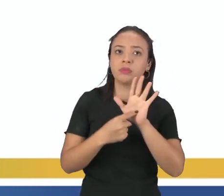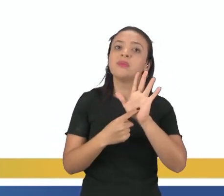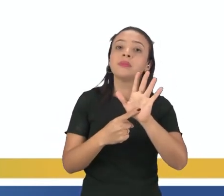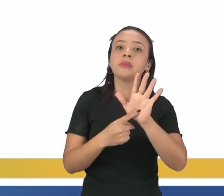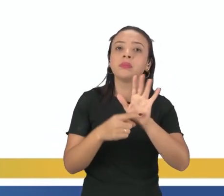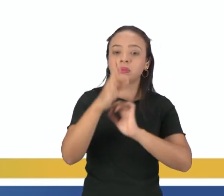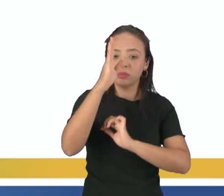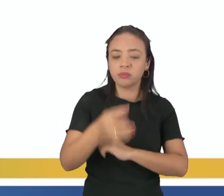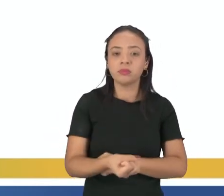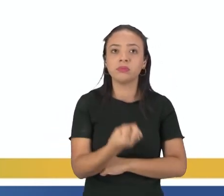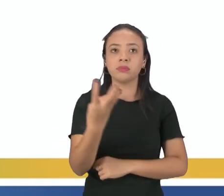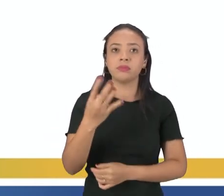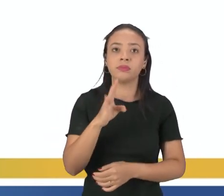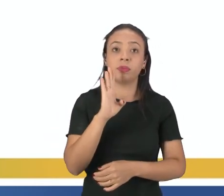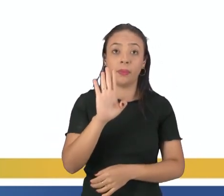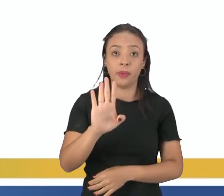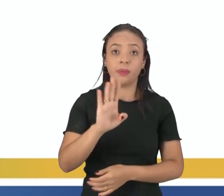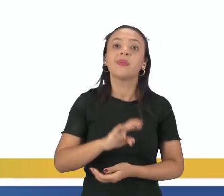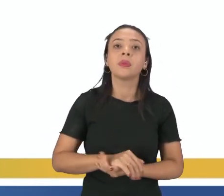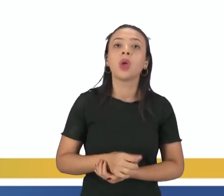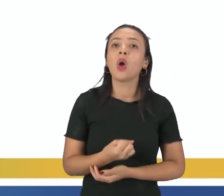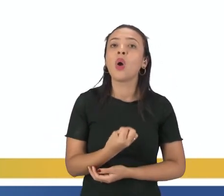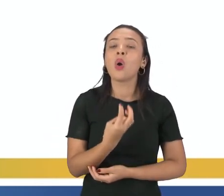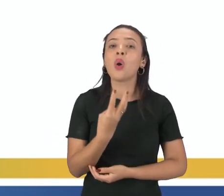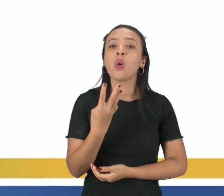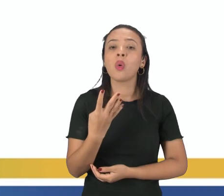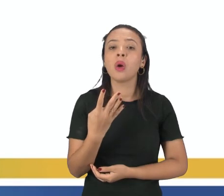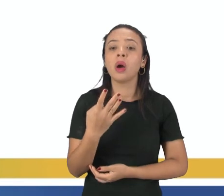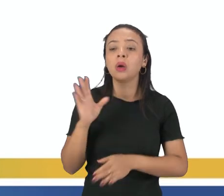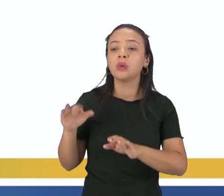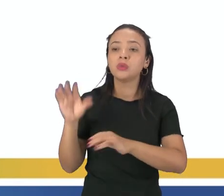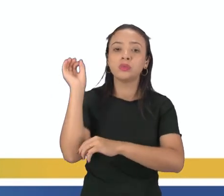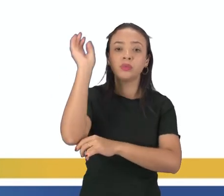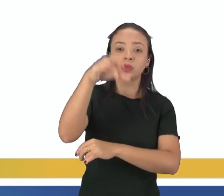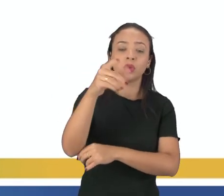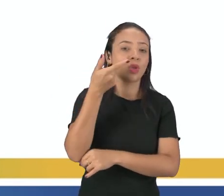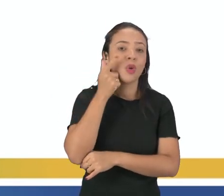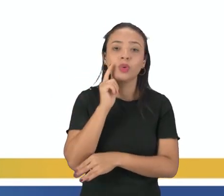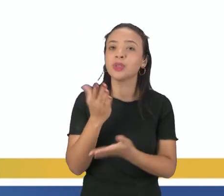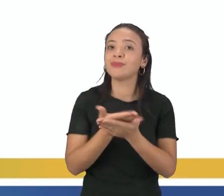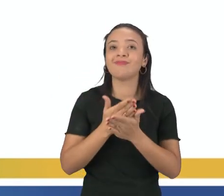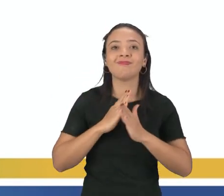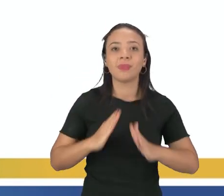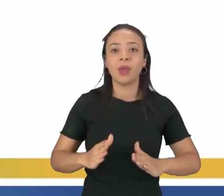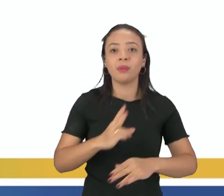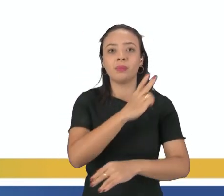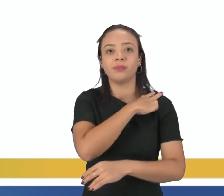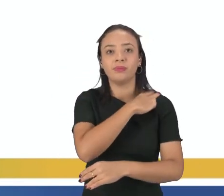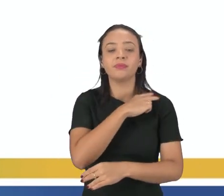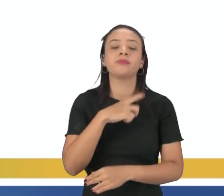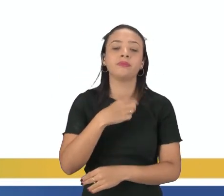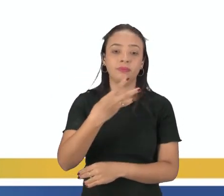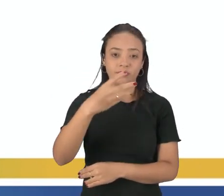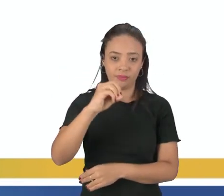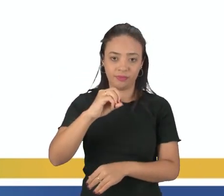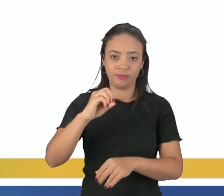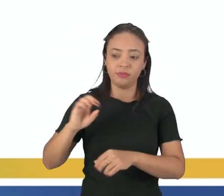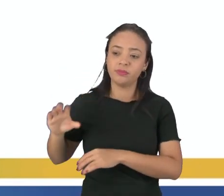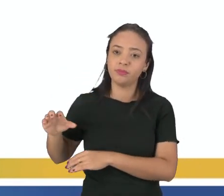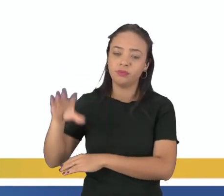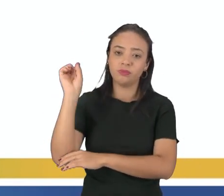exatamente a quantidade. Quantos jogadores não concluíram o ensino médio? Eu tenho 30 jogadores. Por